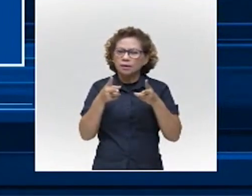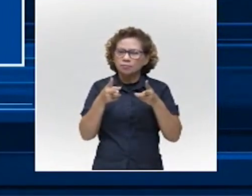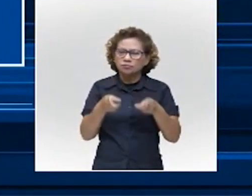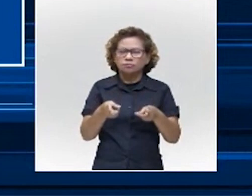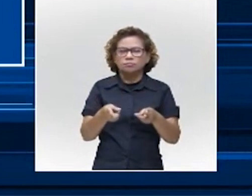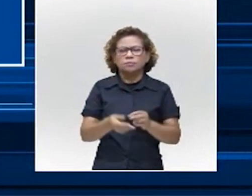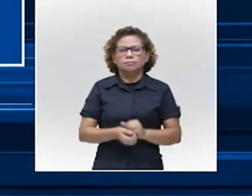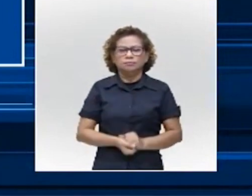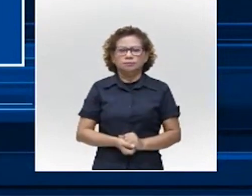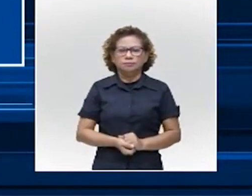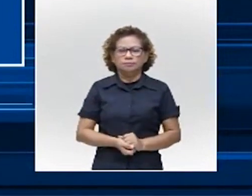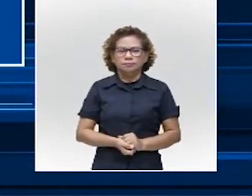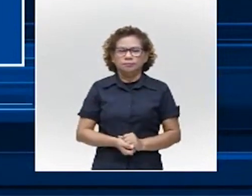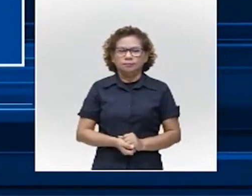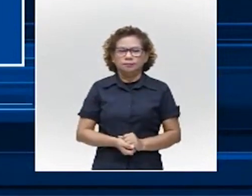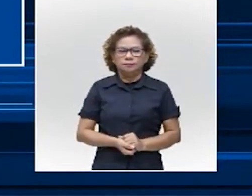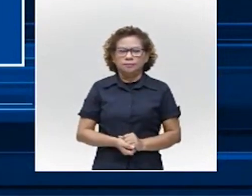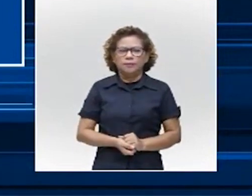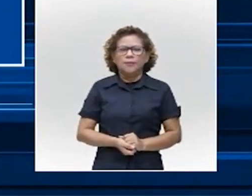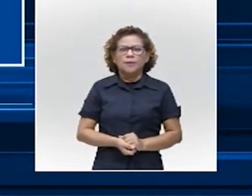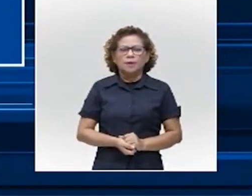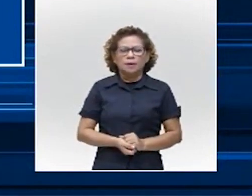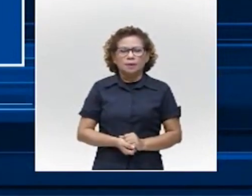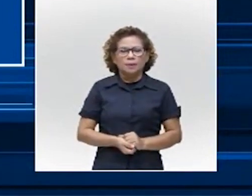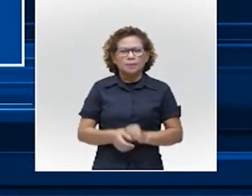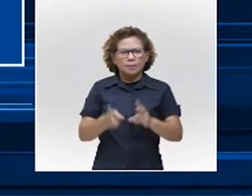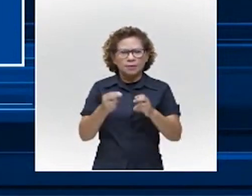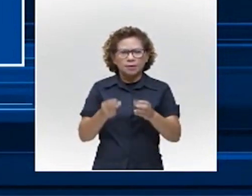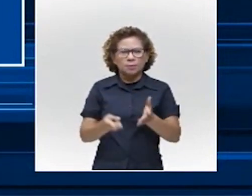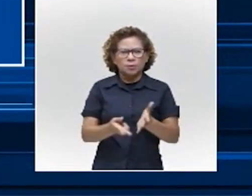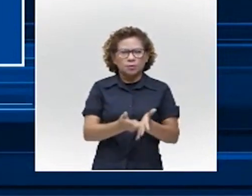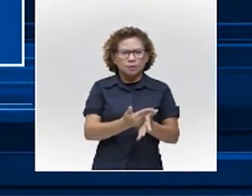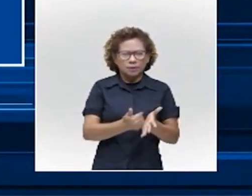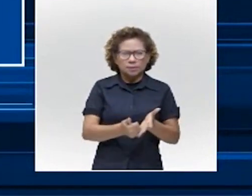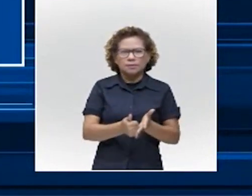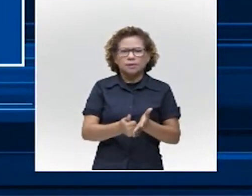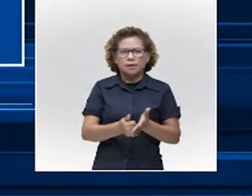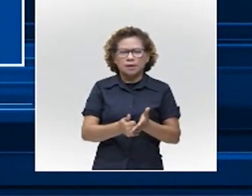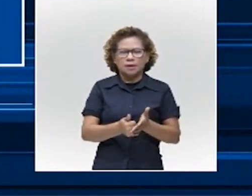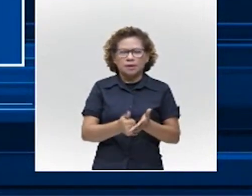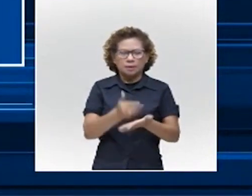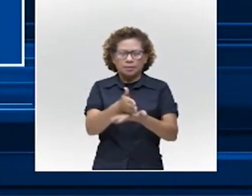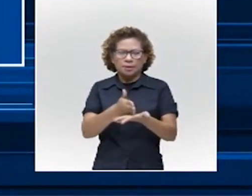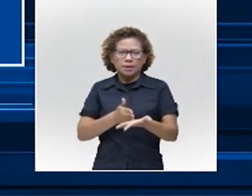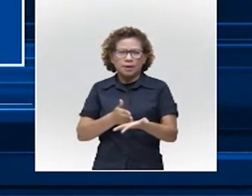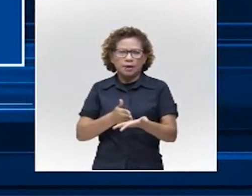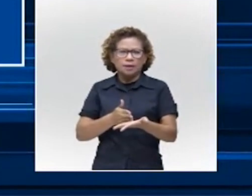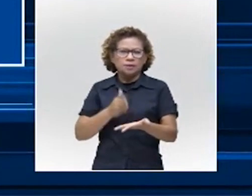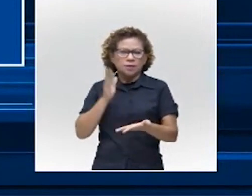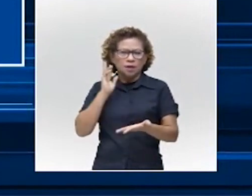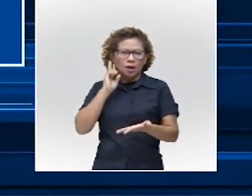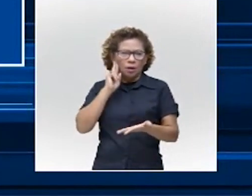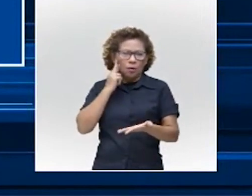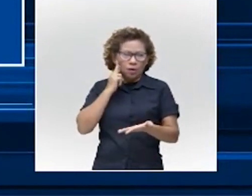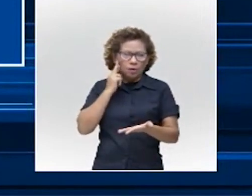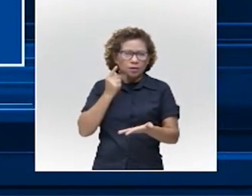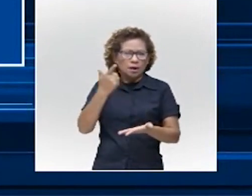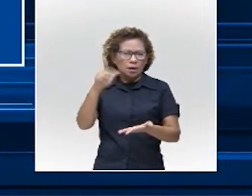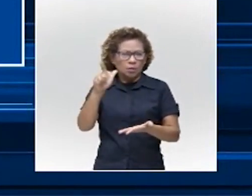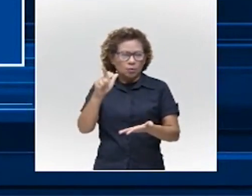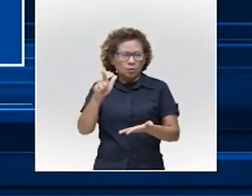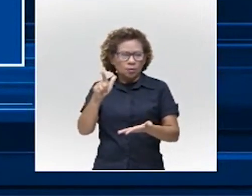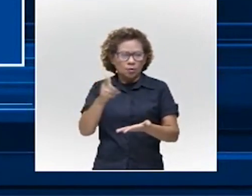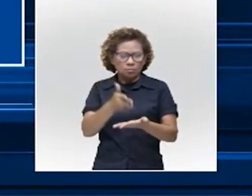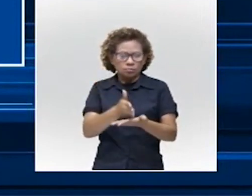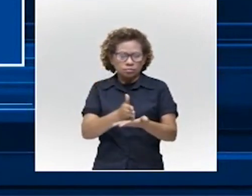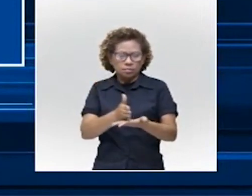Ou seja, metade da nossa imagem tem uma parte rosa e metade da nossa imagem tem uma parte